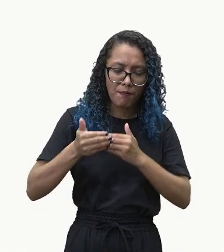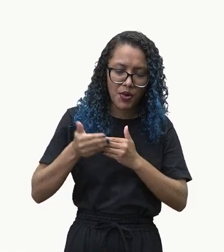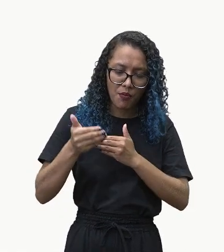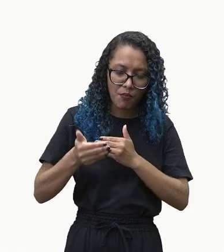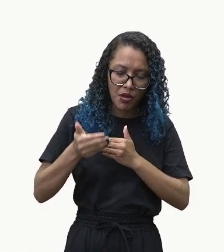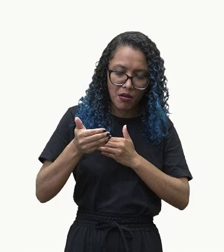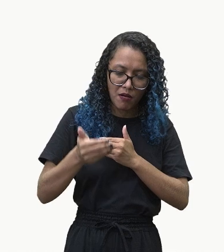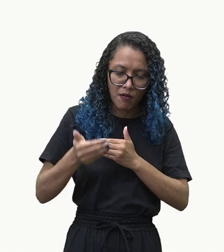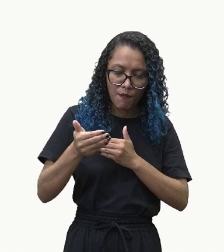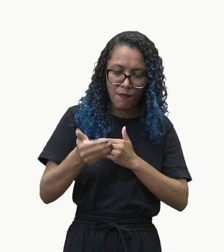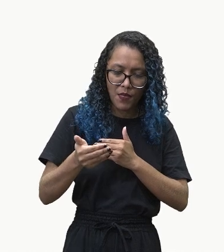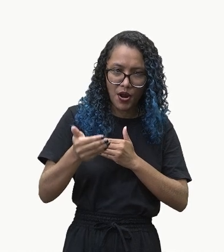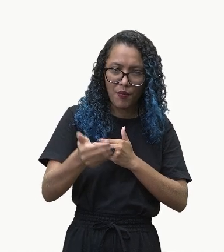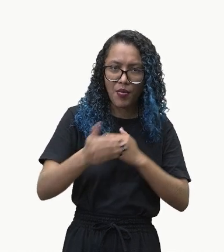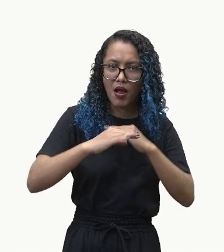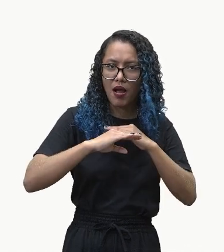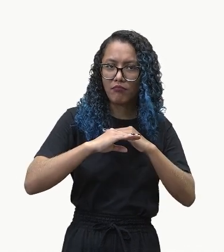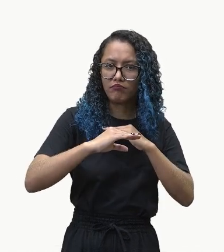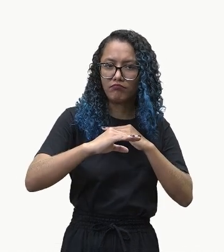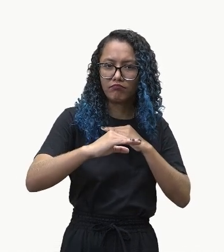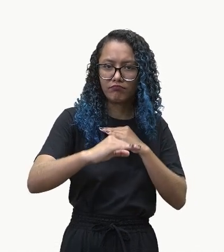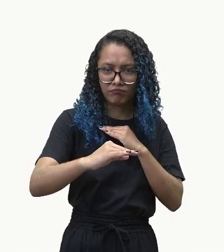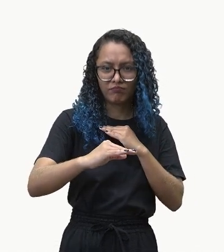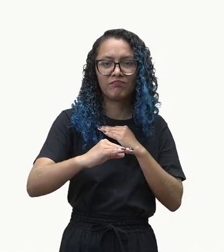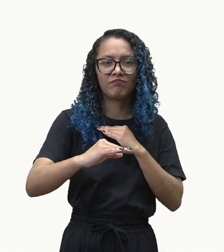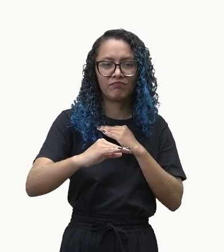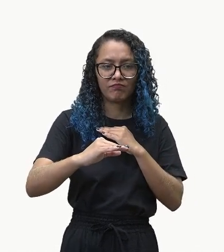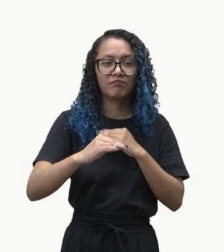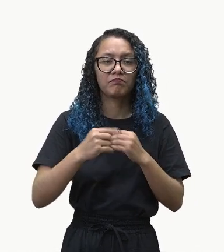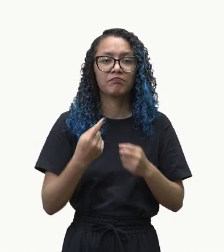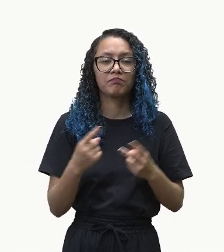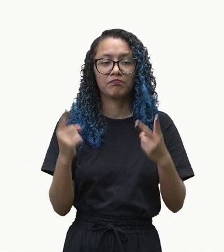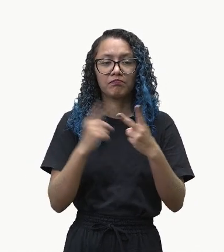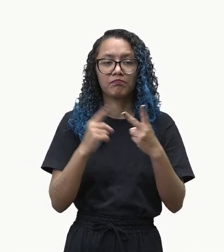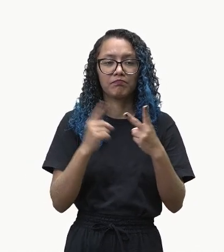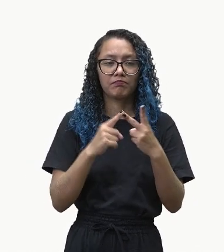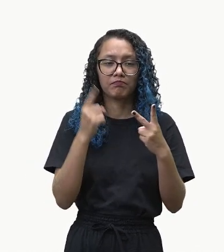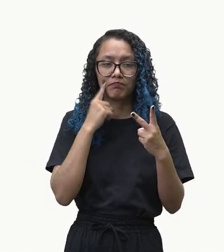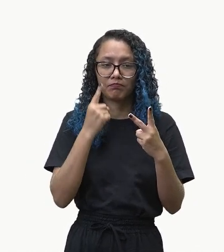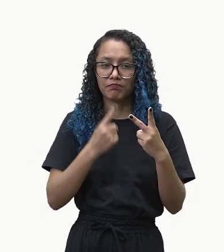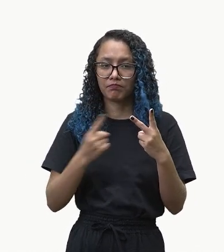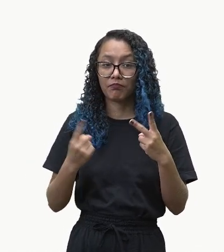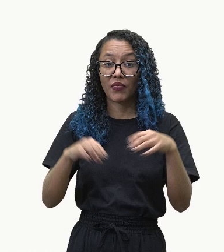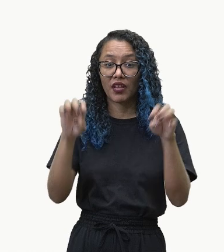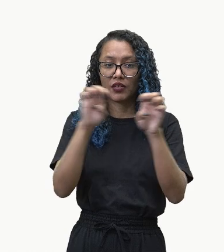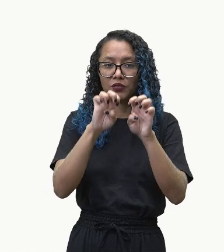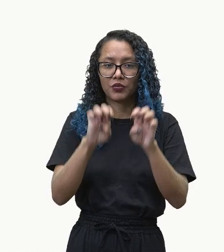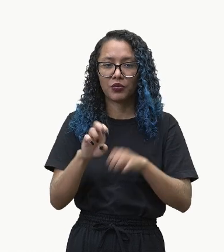forma linear. E aí, nossa segunda estrutura é a